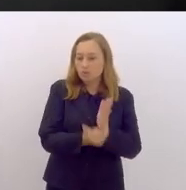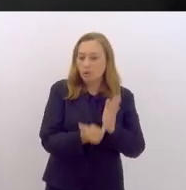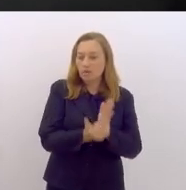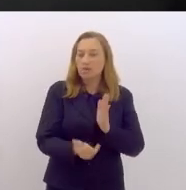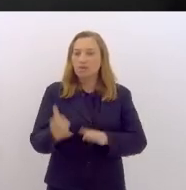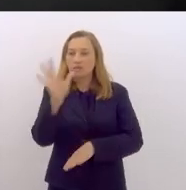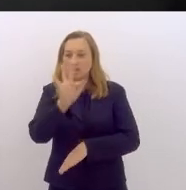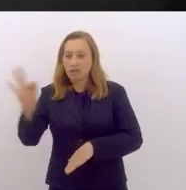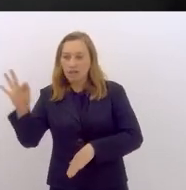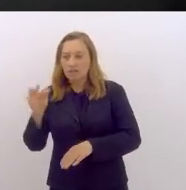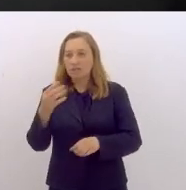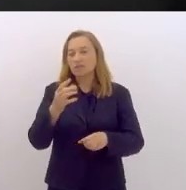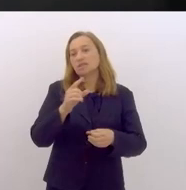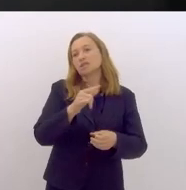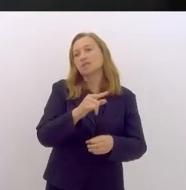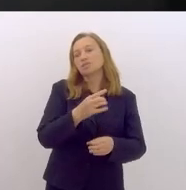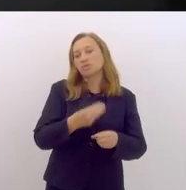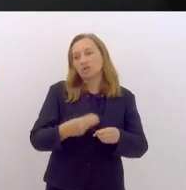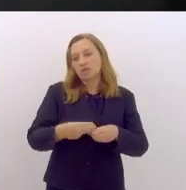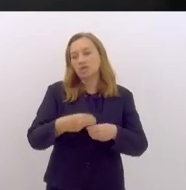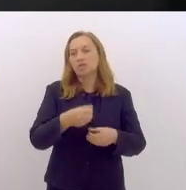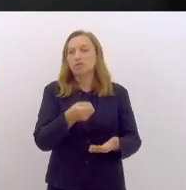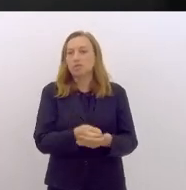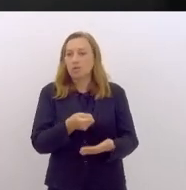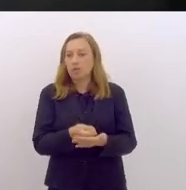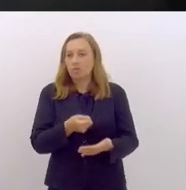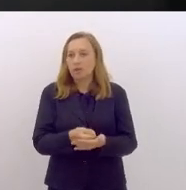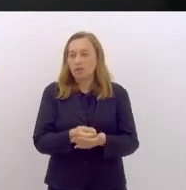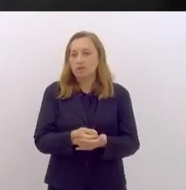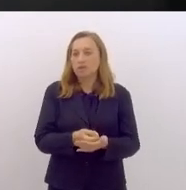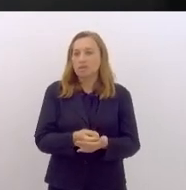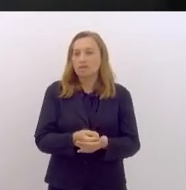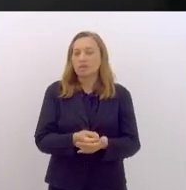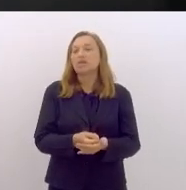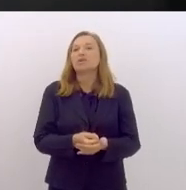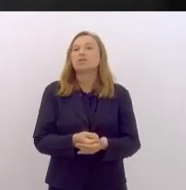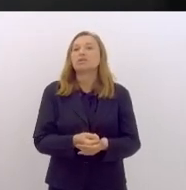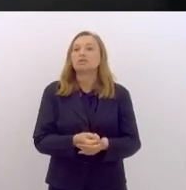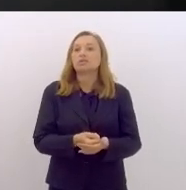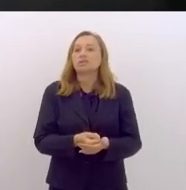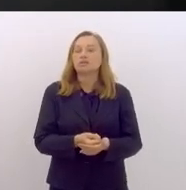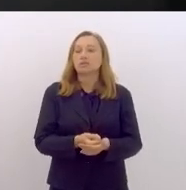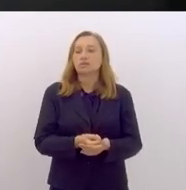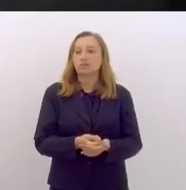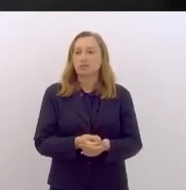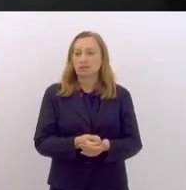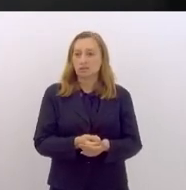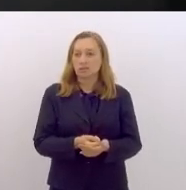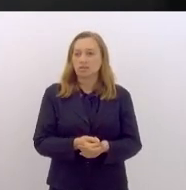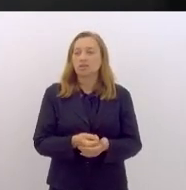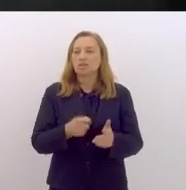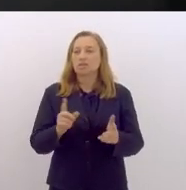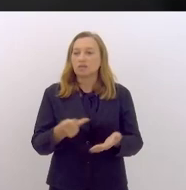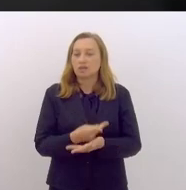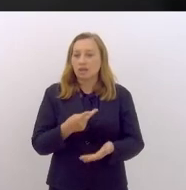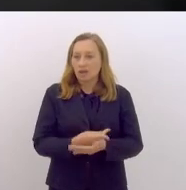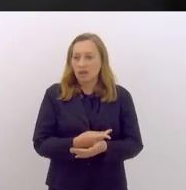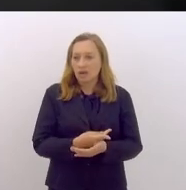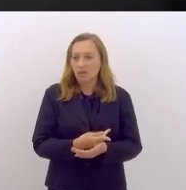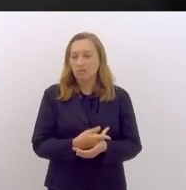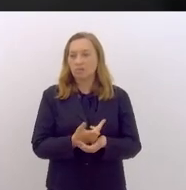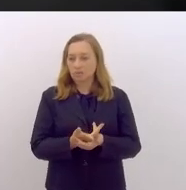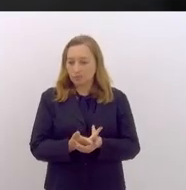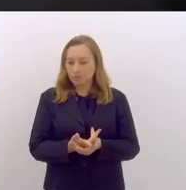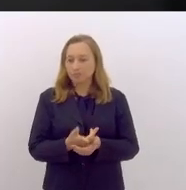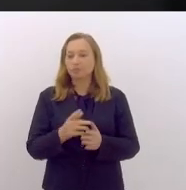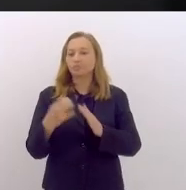municipais cobrados no documento de cobrança no termo de ocorrência de irregularidade ou similar emitido